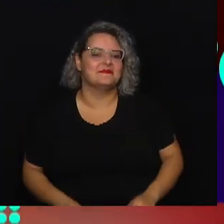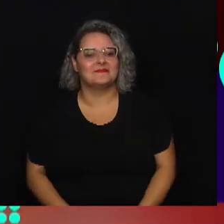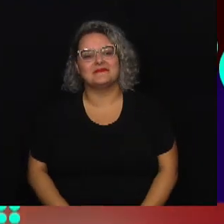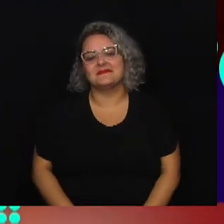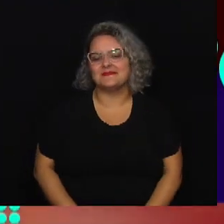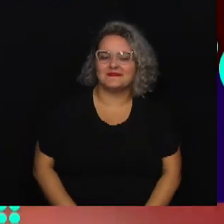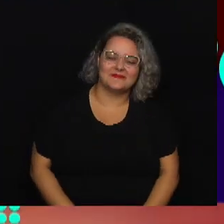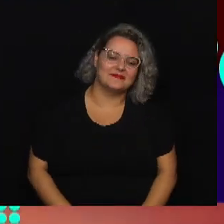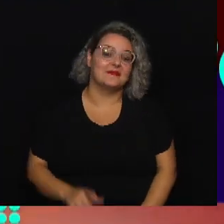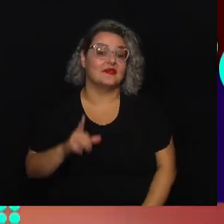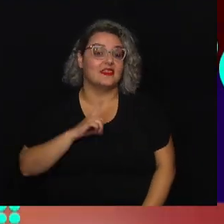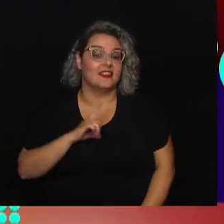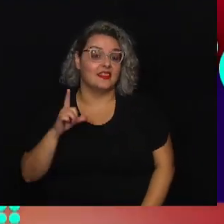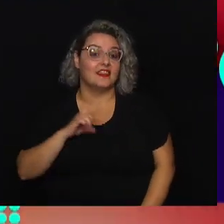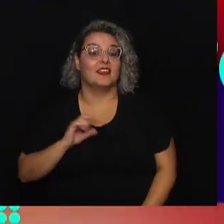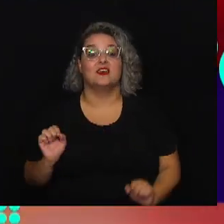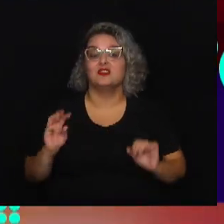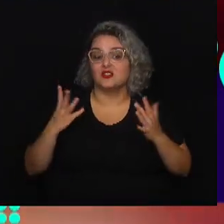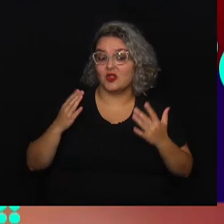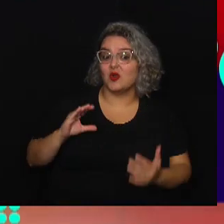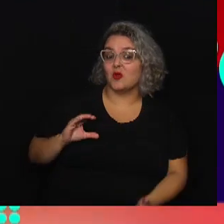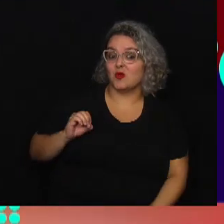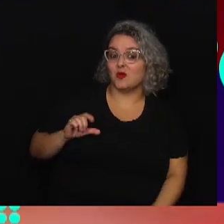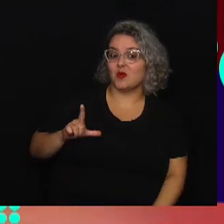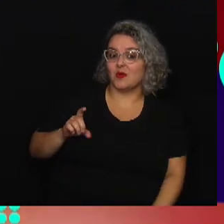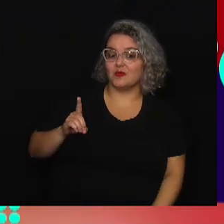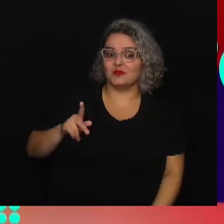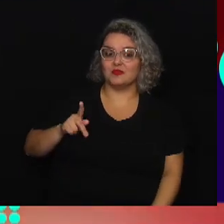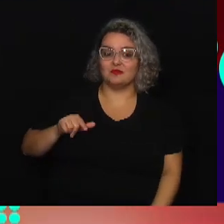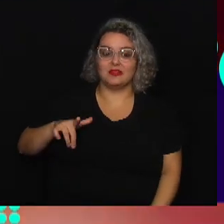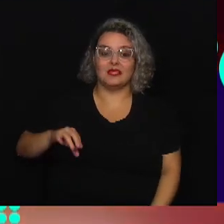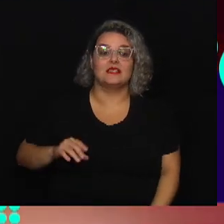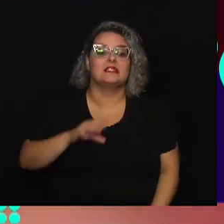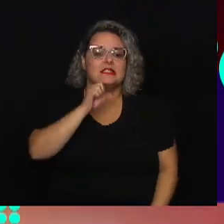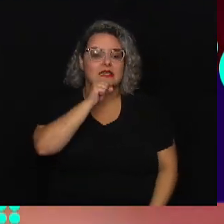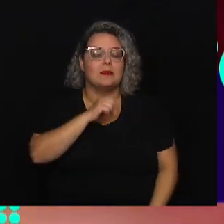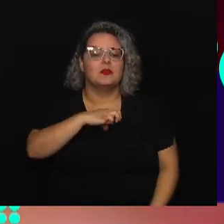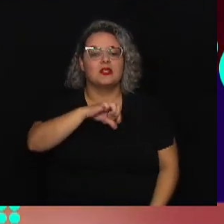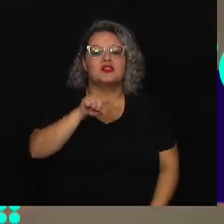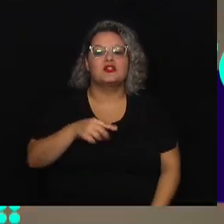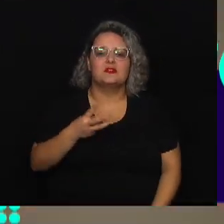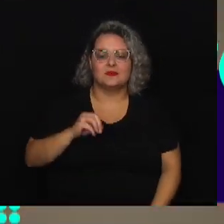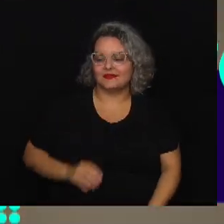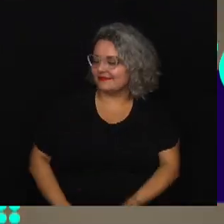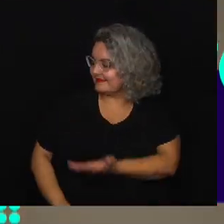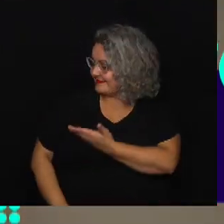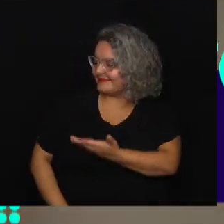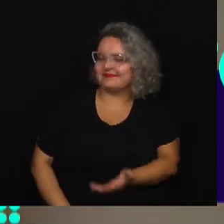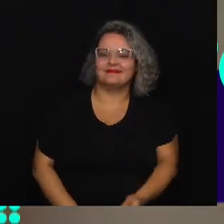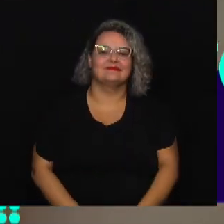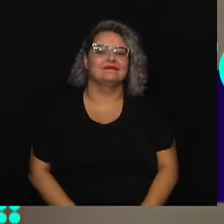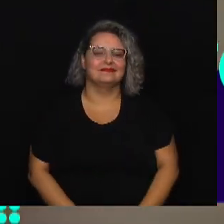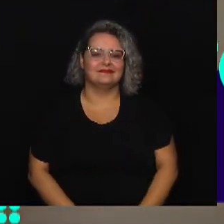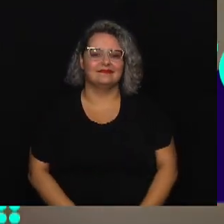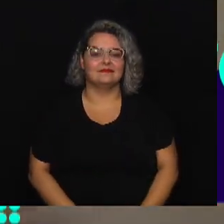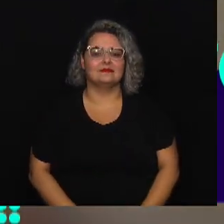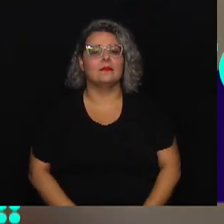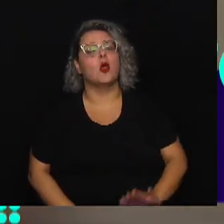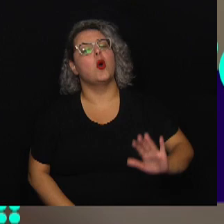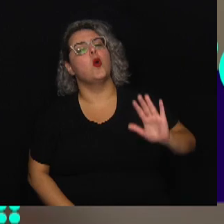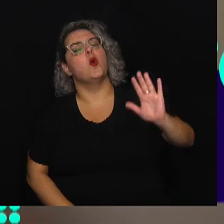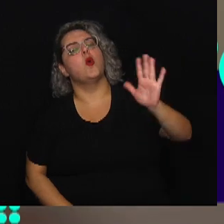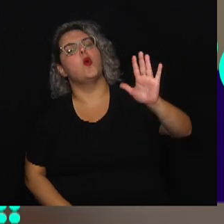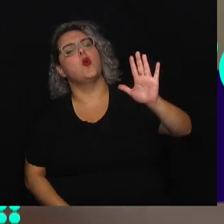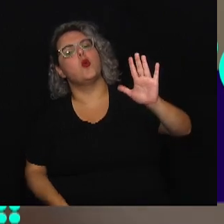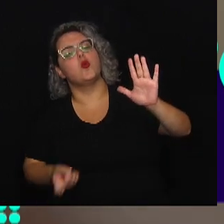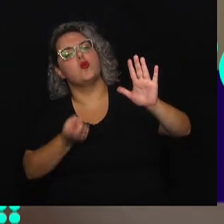Tem show do Coldplay Experience sábado, às 9h30 da noite, no Teatro Iguatemi. Alô,